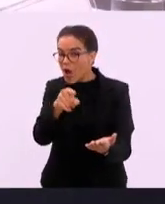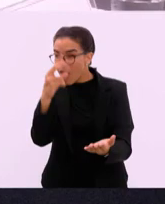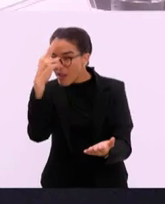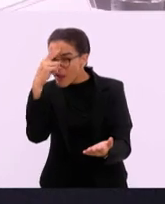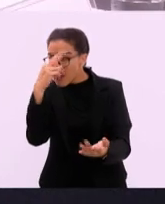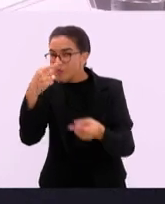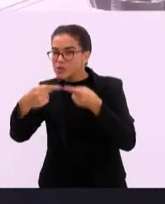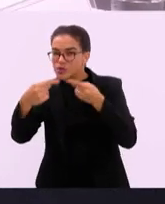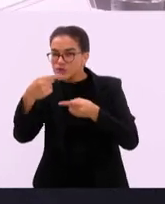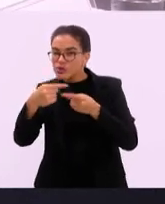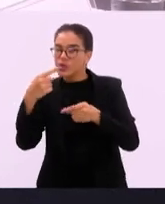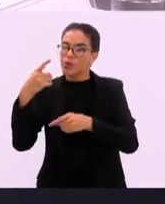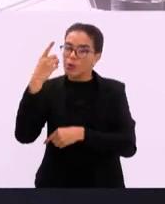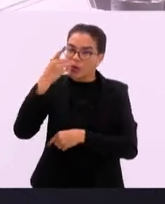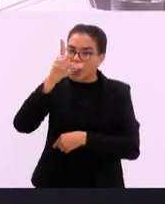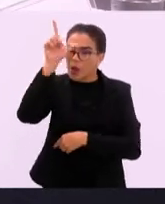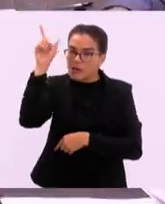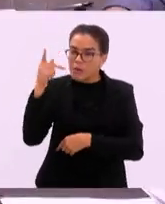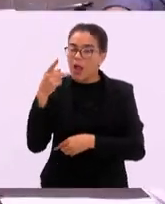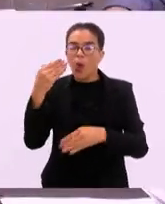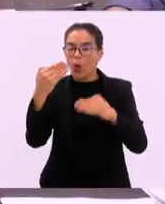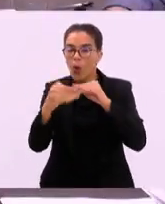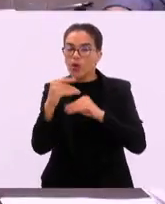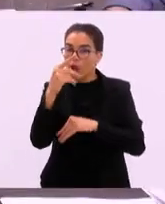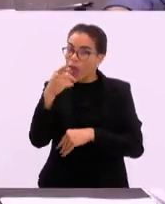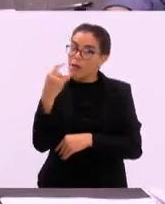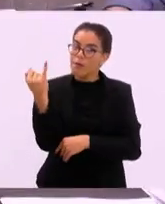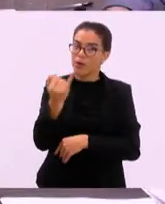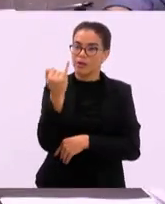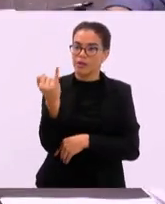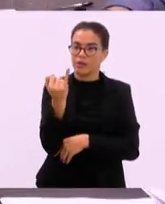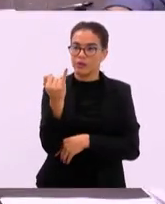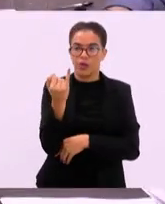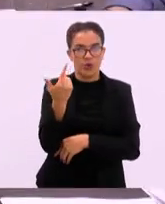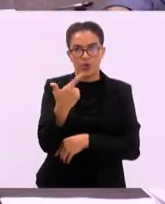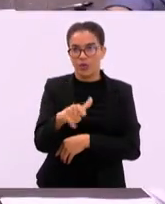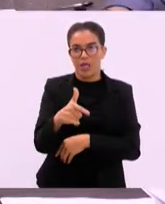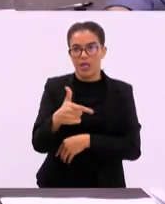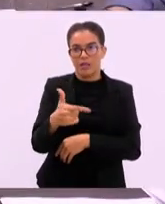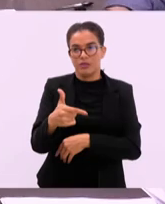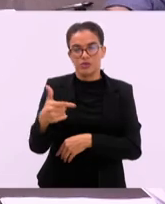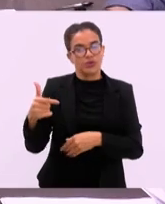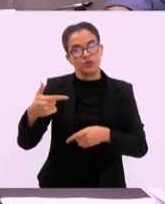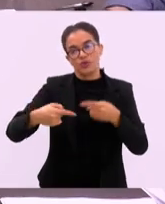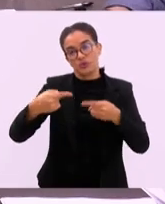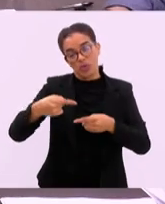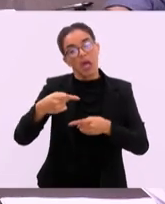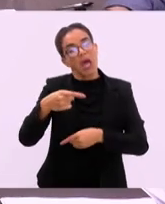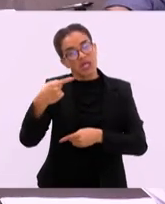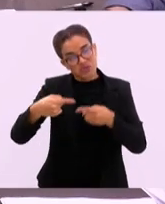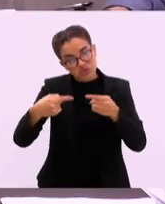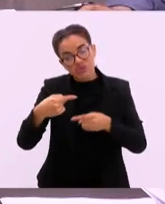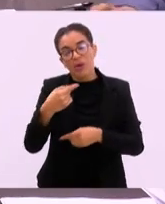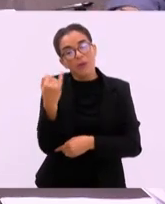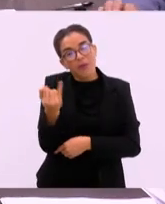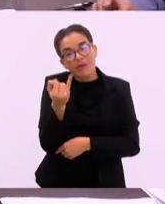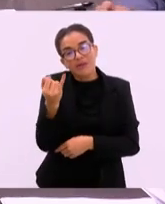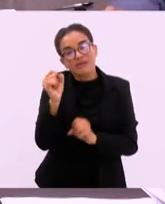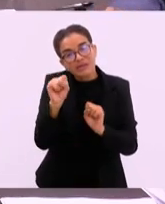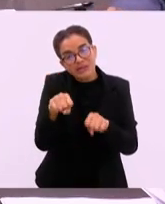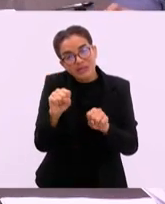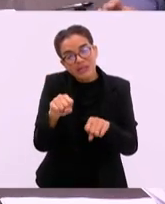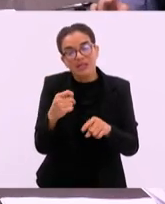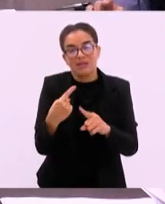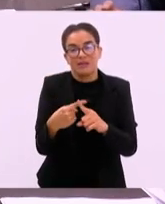gente discutiu isso, enfim. Bem, não havendo quem queira discutir, a discussão é pertinente, sim, até porque